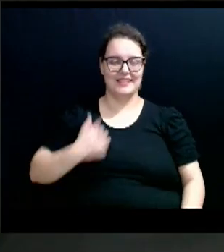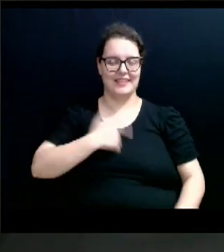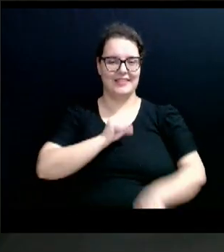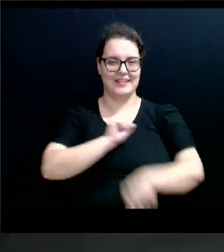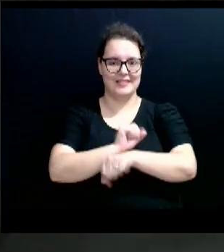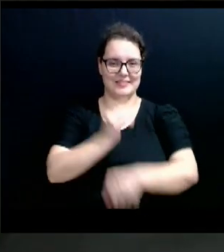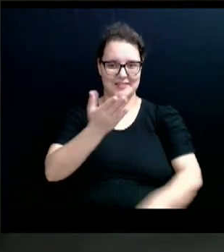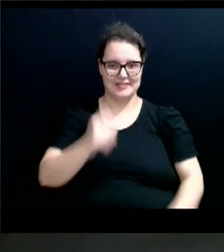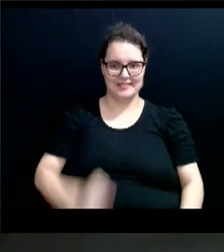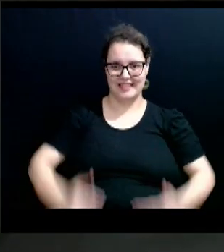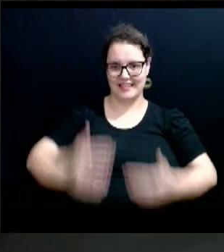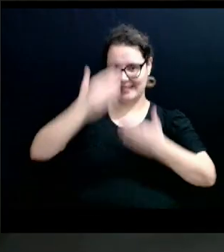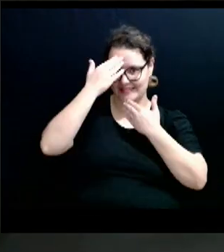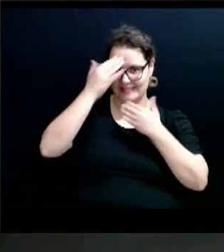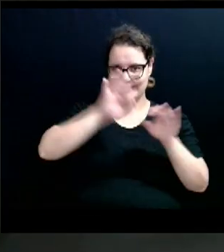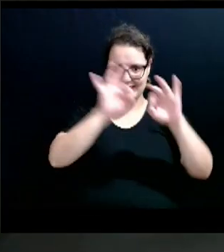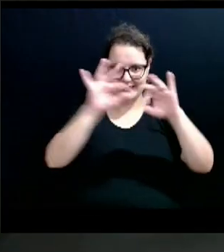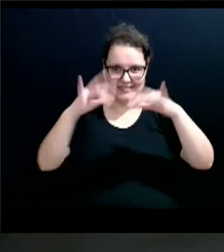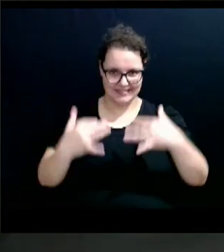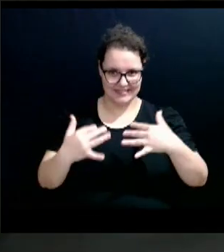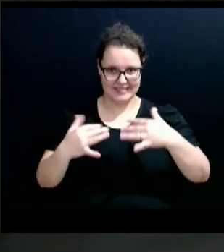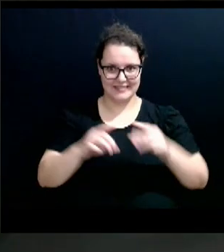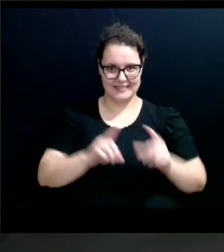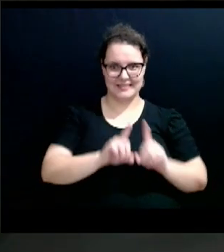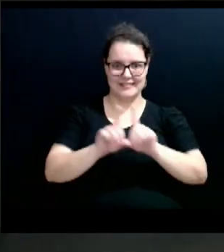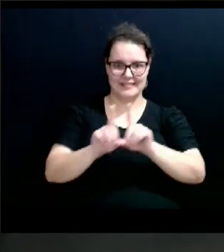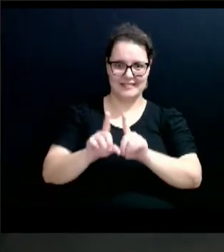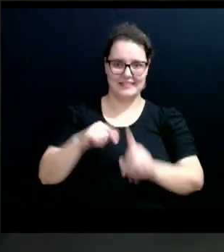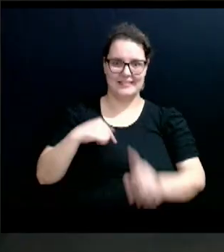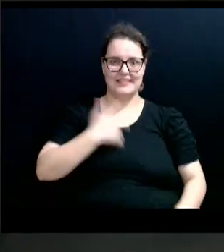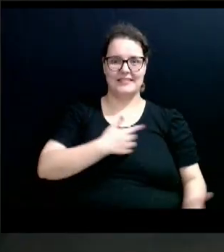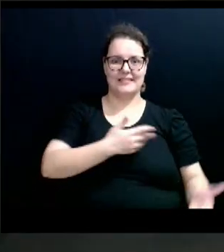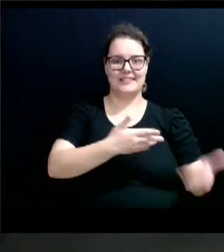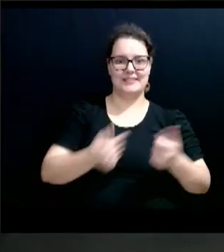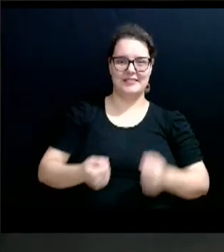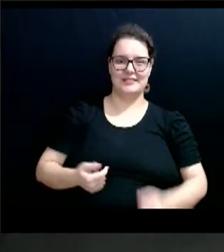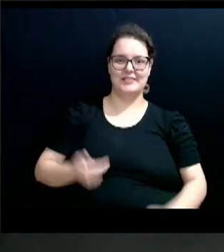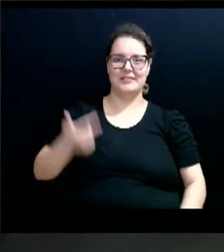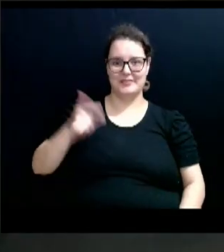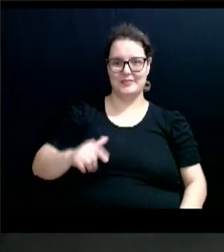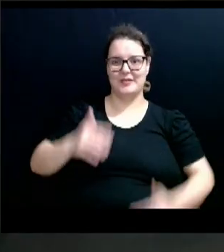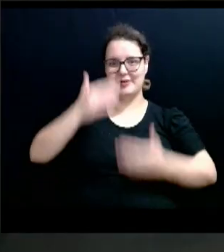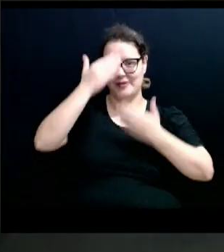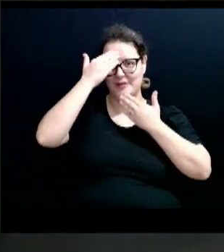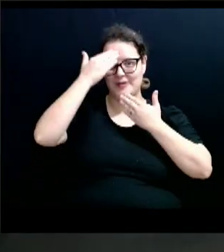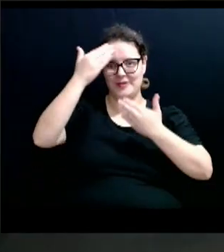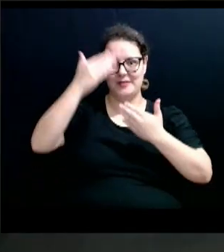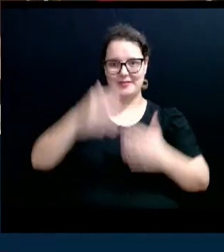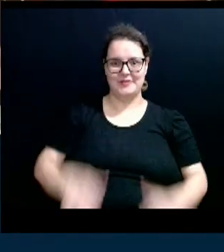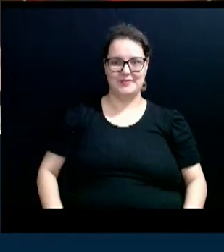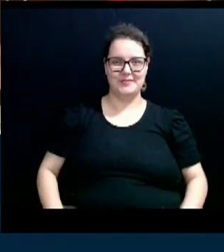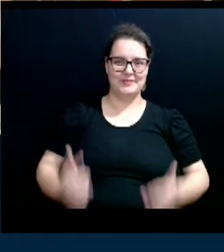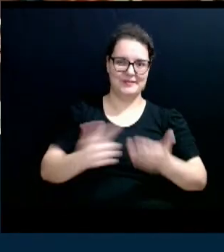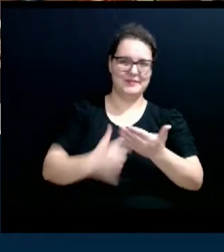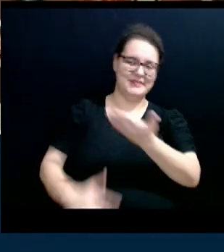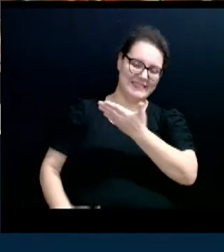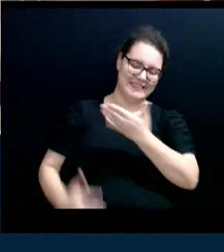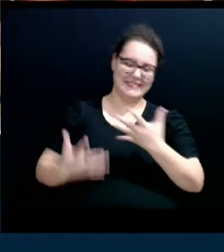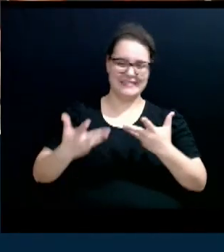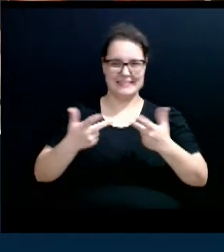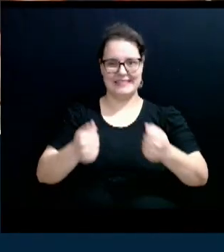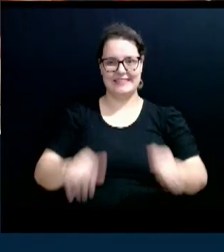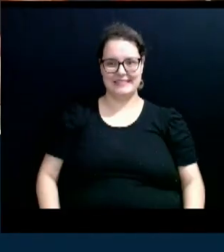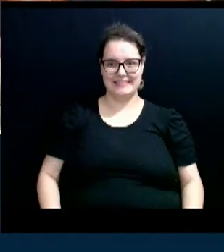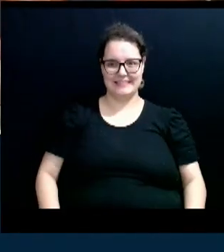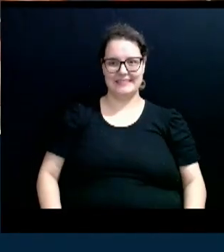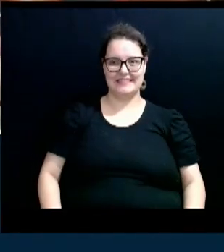agradecemos a sua audiência, a sua companhia, as nossas convidadas mais uma vez, nosso muito obrigada. E esse livro maravilhoso que eu indico